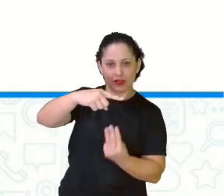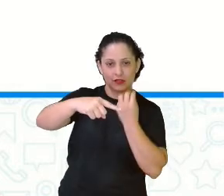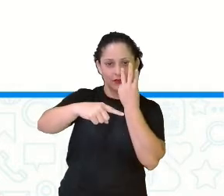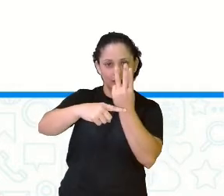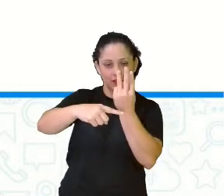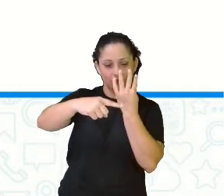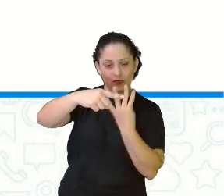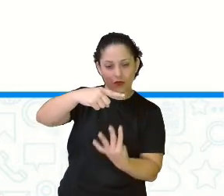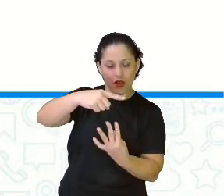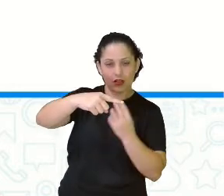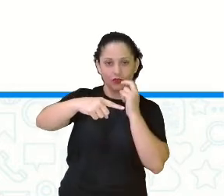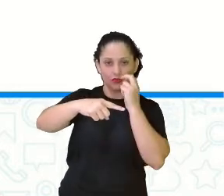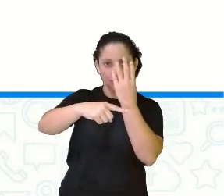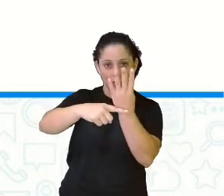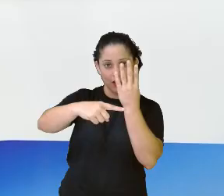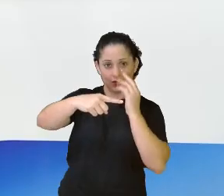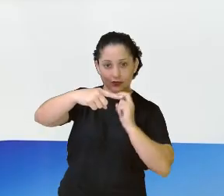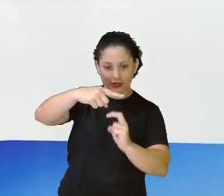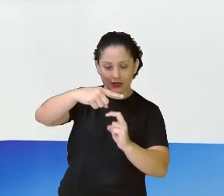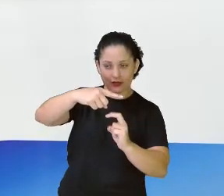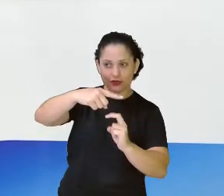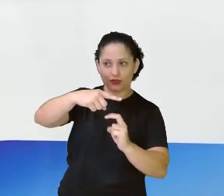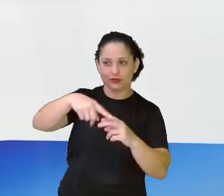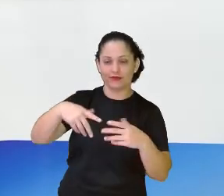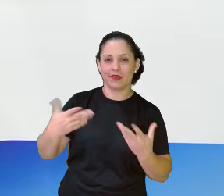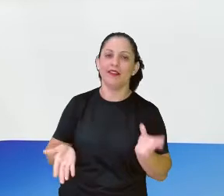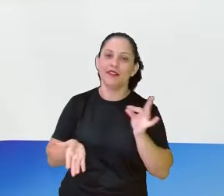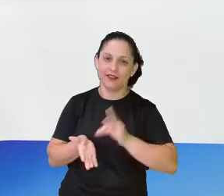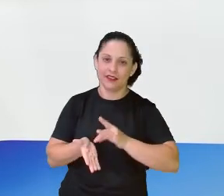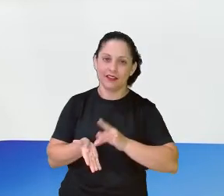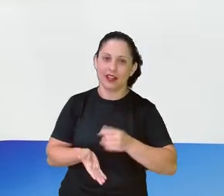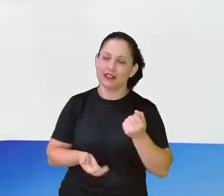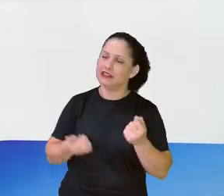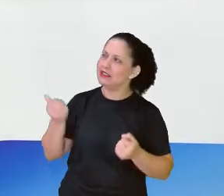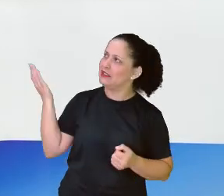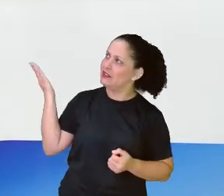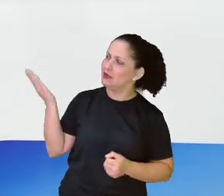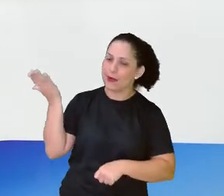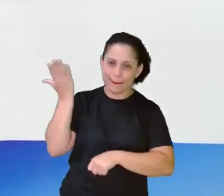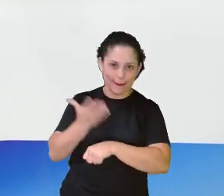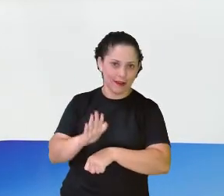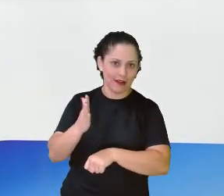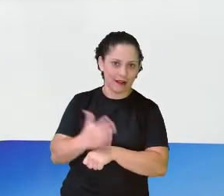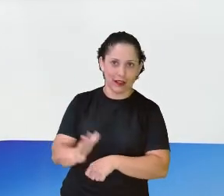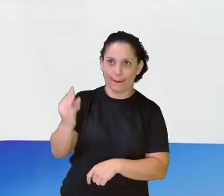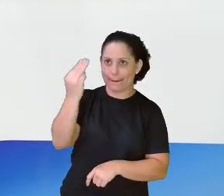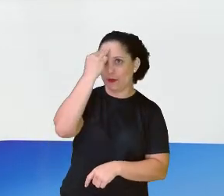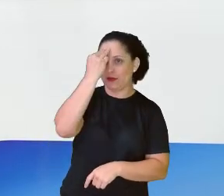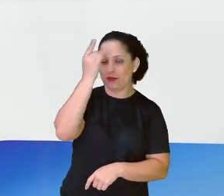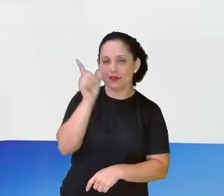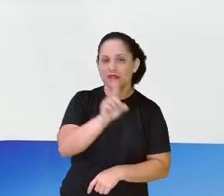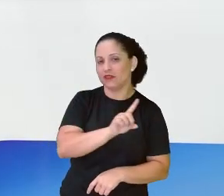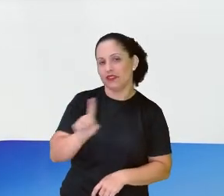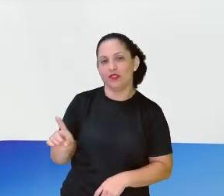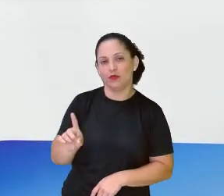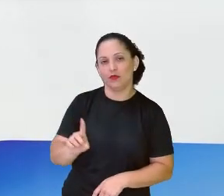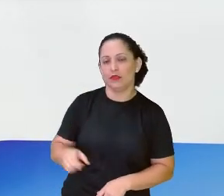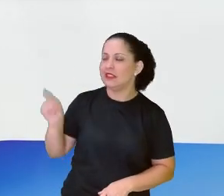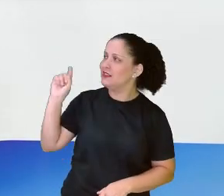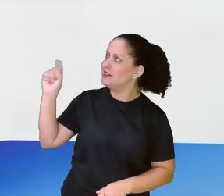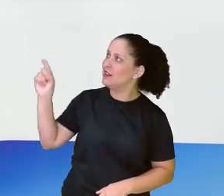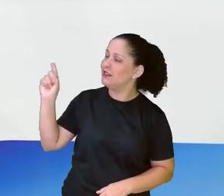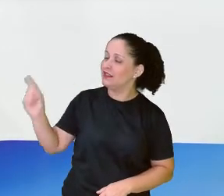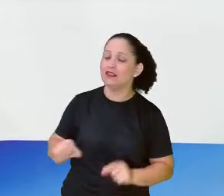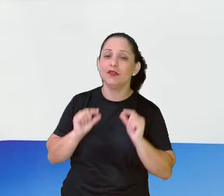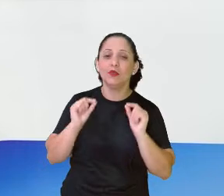3/4, 4/5. Lógico, quinto ano, que isso é uma questão de prática. Eu não vou fazer vocês decorarem aqui, tá? Isso aí